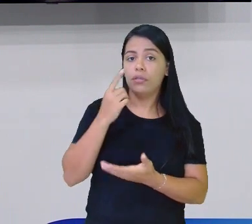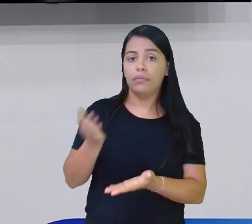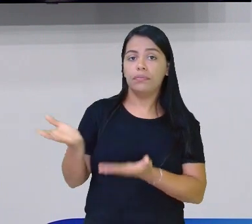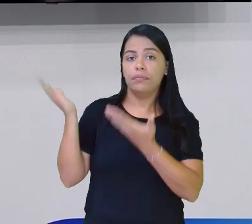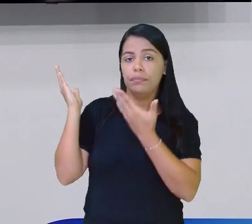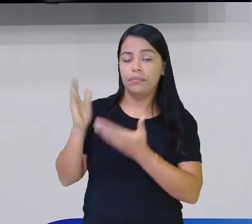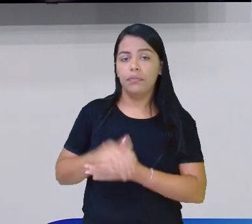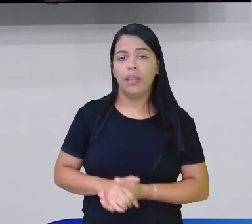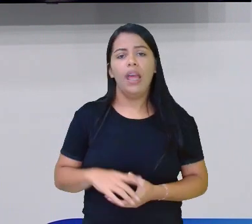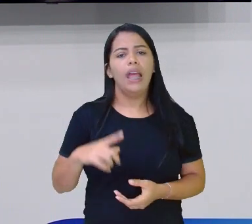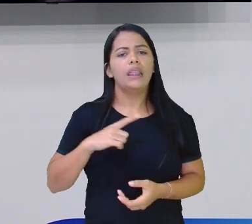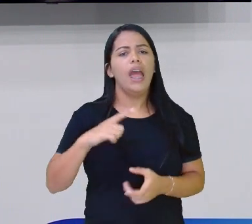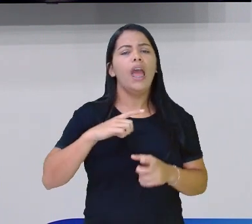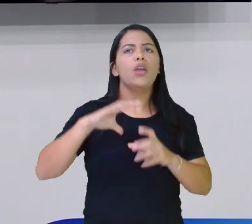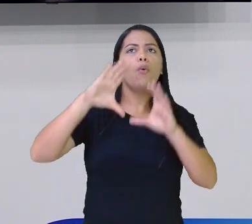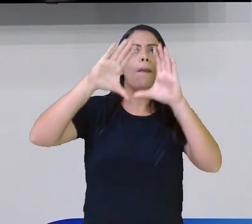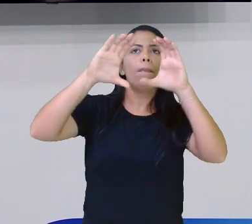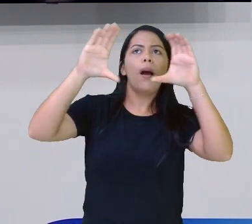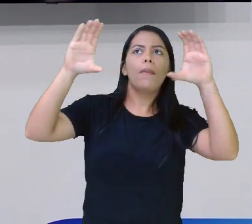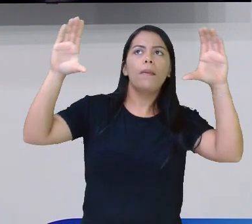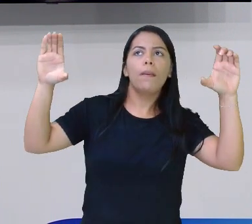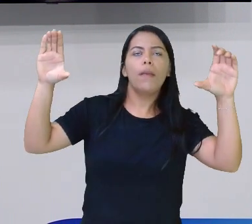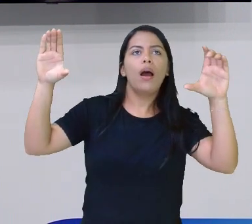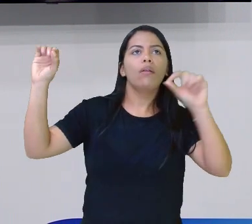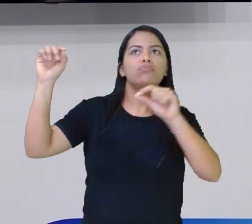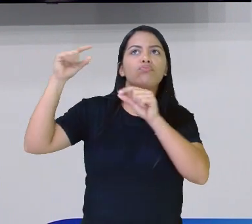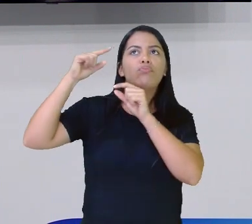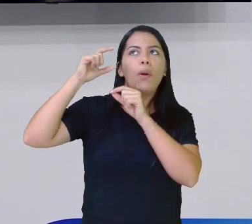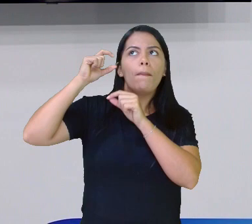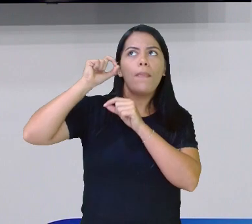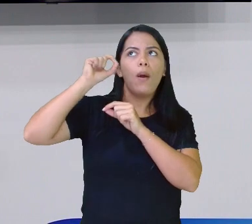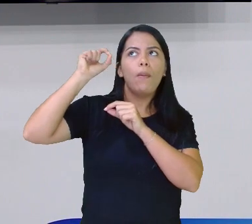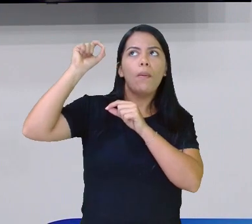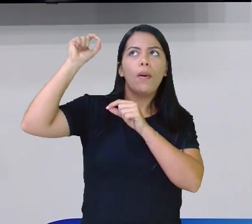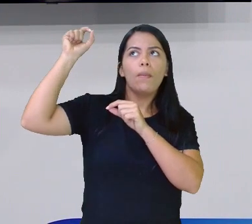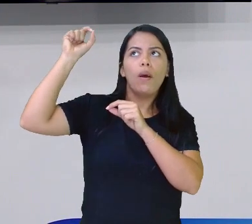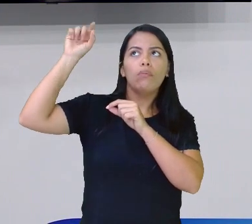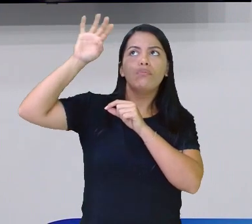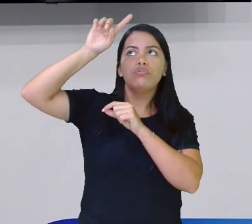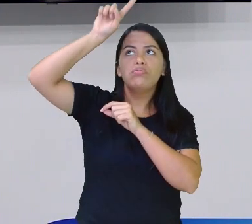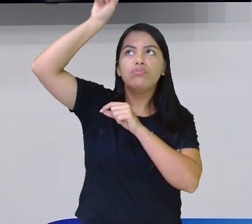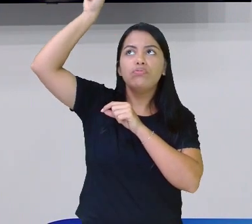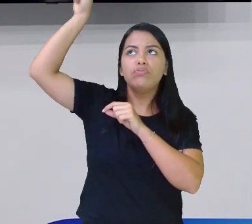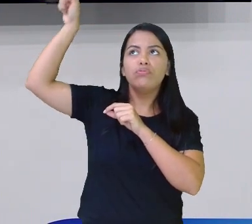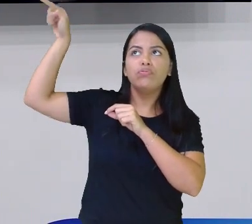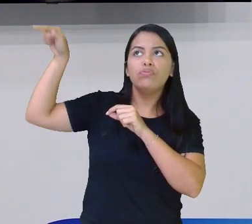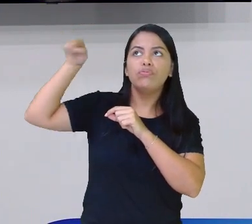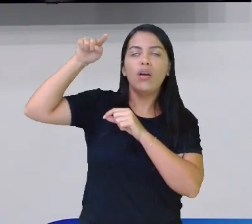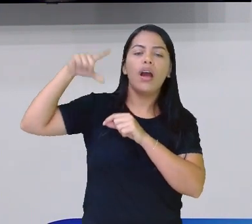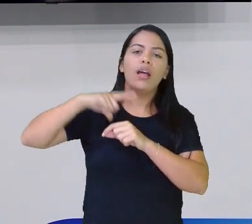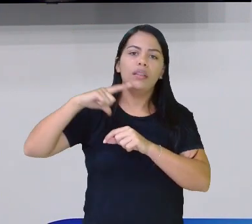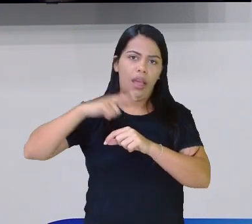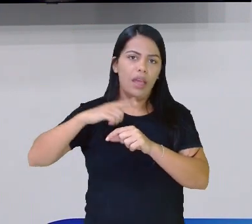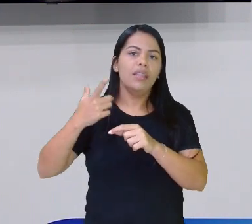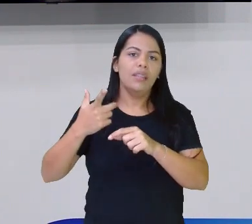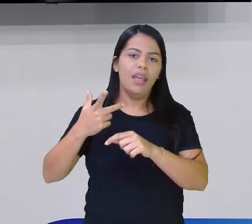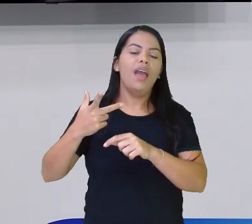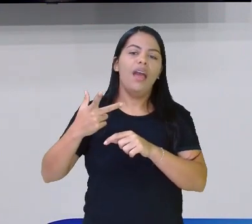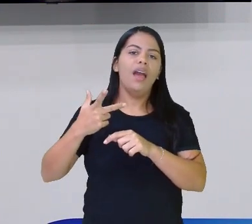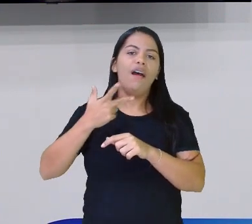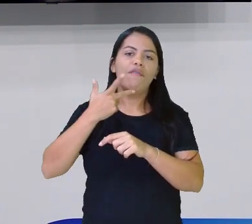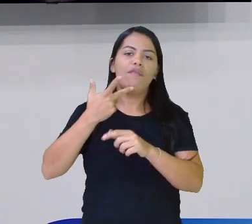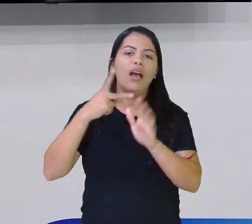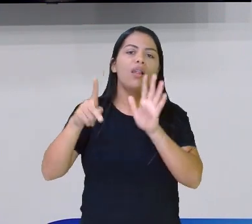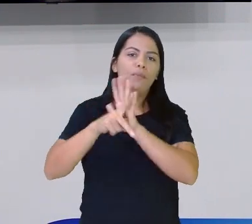aquela nuvenzinha e tem um bocado de bolinha assim saindo da cabeça da personagem. Se é um grito, pode ser um balão como esse aqui, mais,